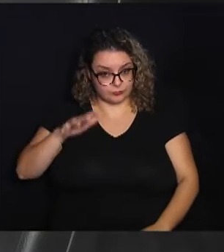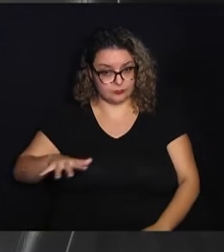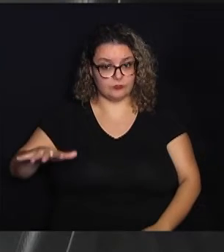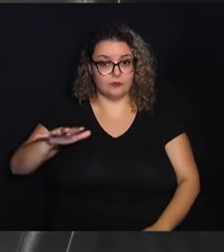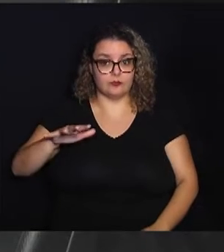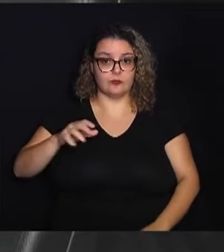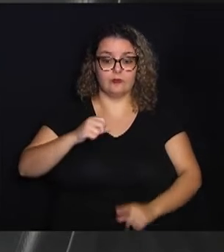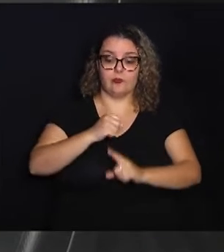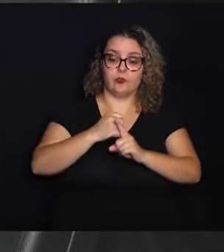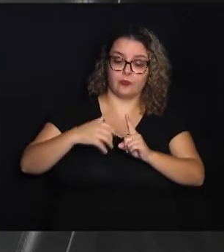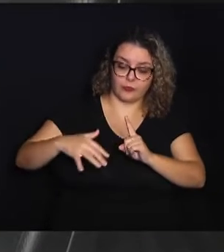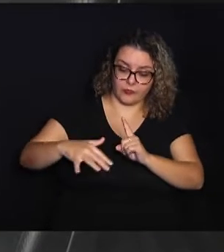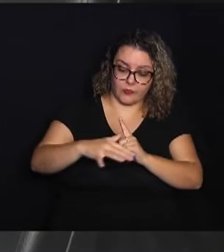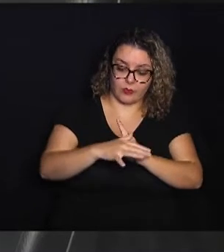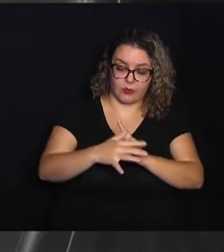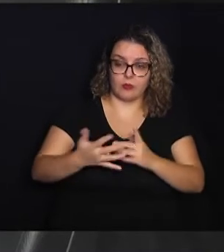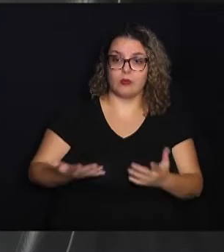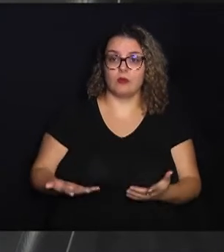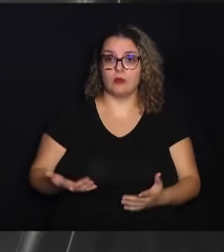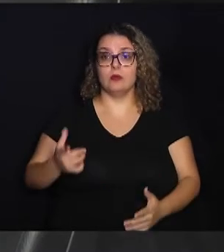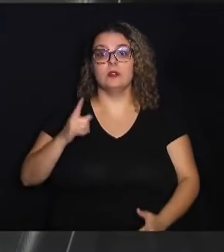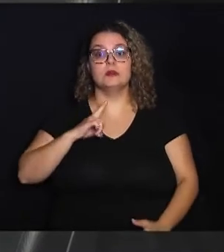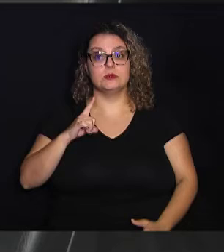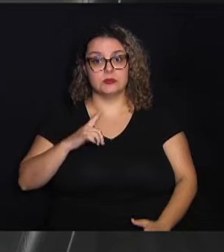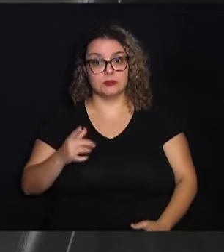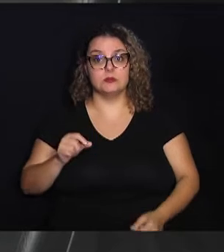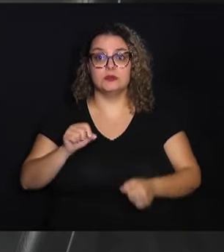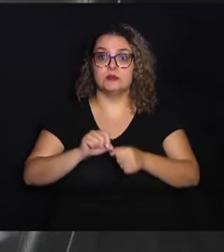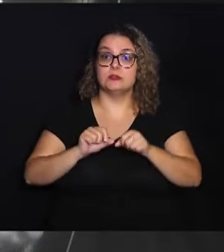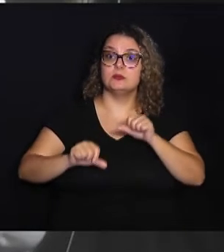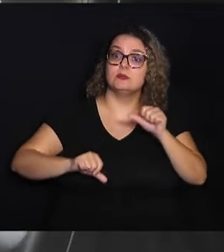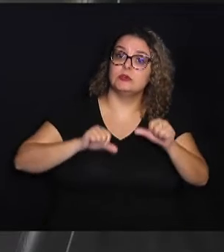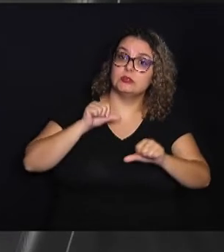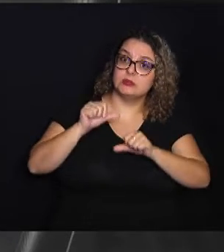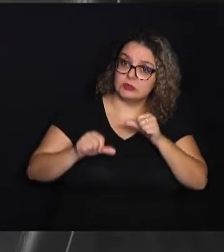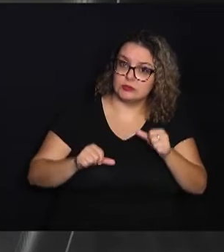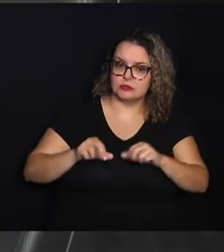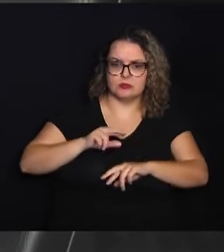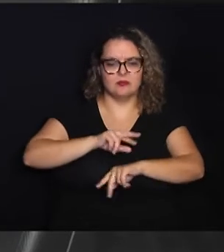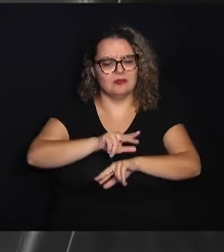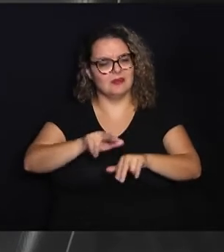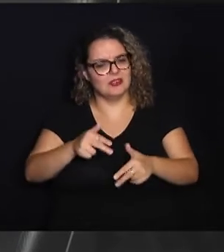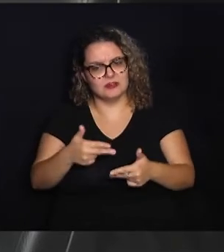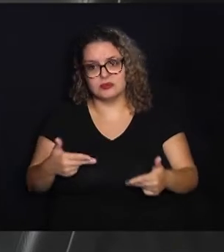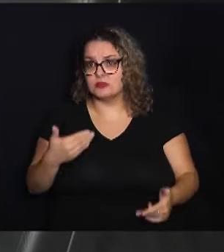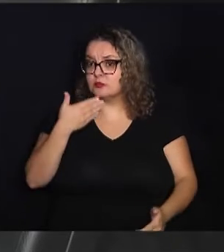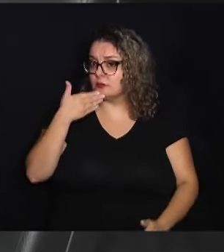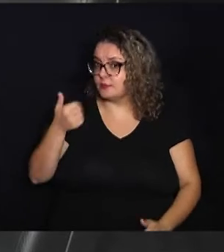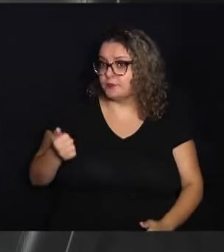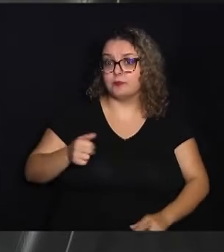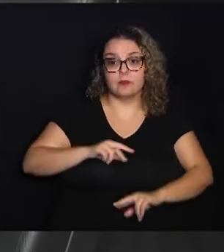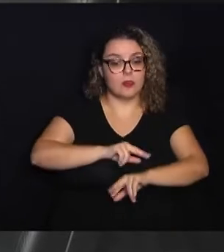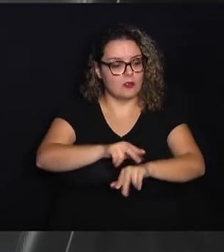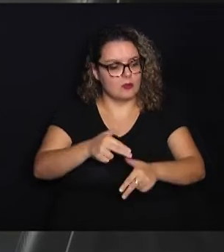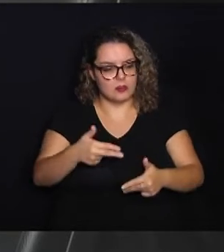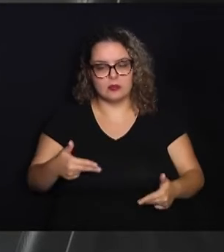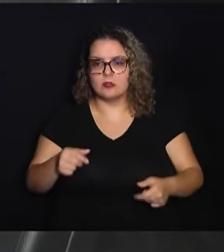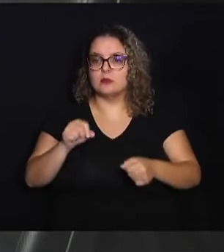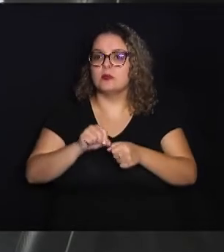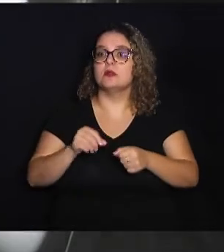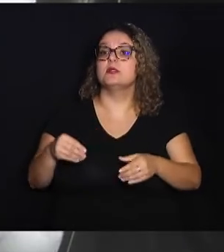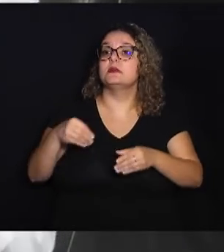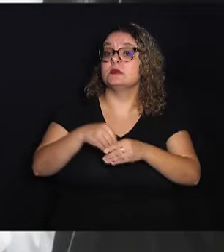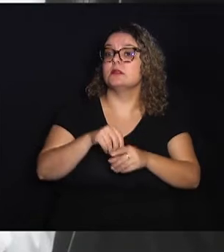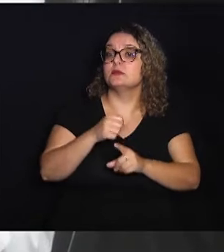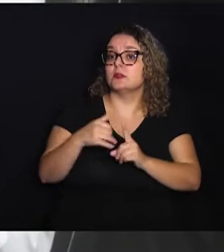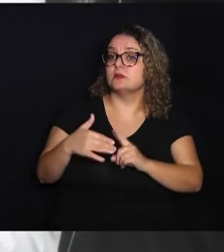de sociedade, onde temos que fazer mudanças, nós temos muitas coisas para melhorar, muitas coisas para serem feitas na sociedade,